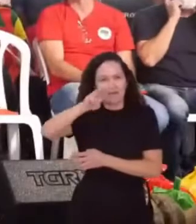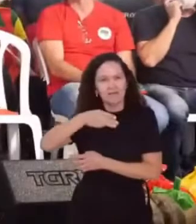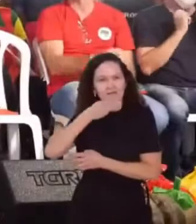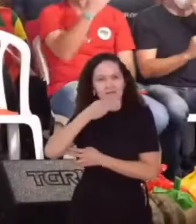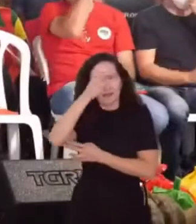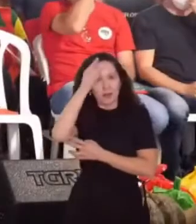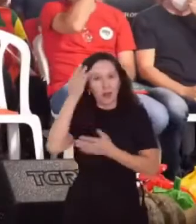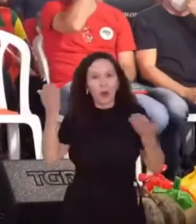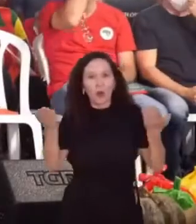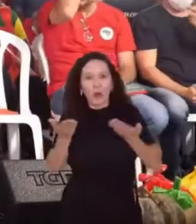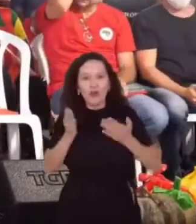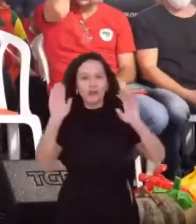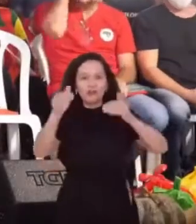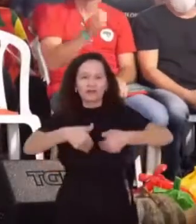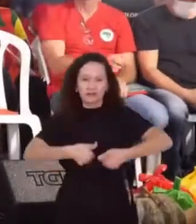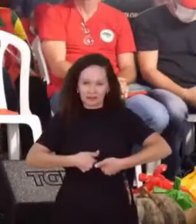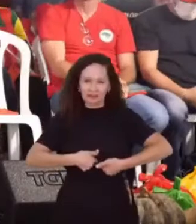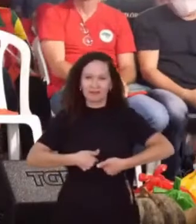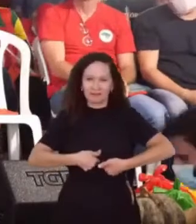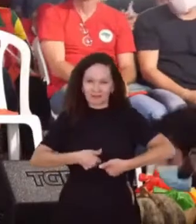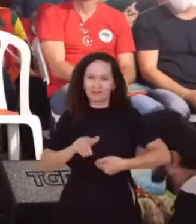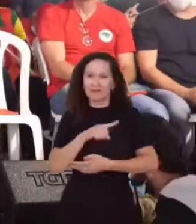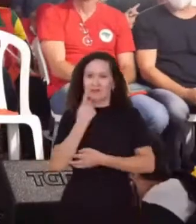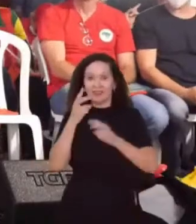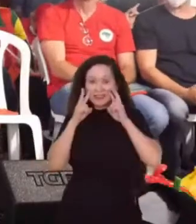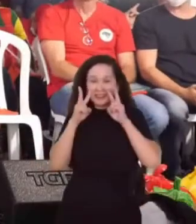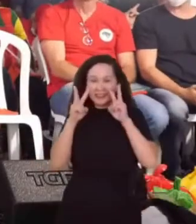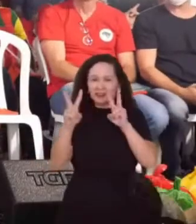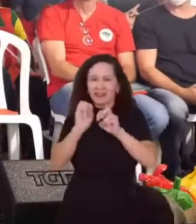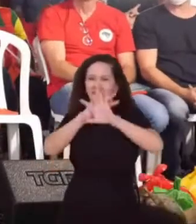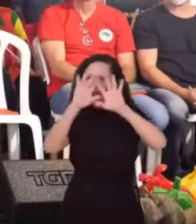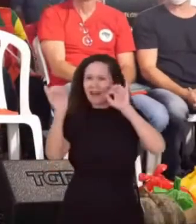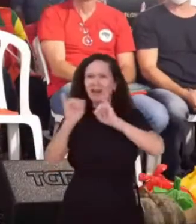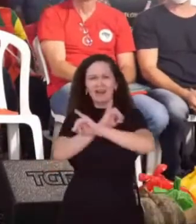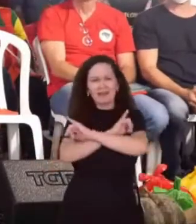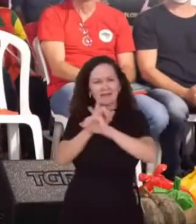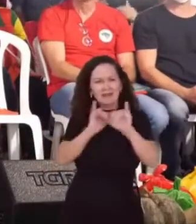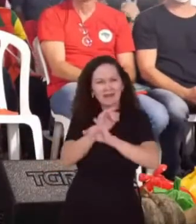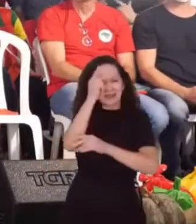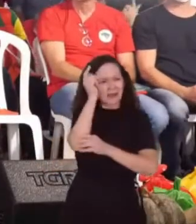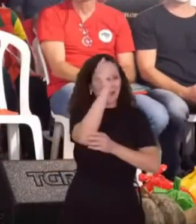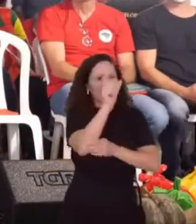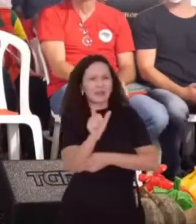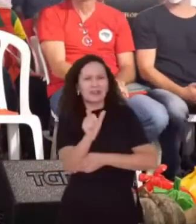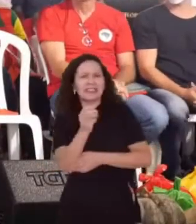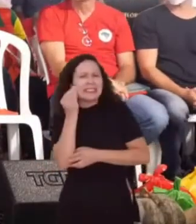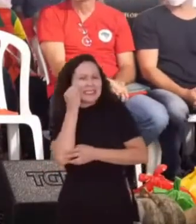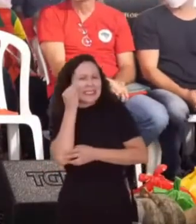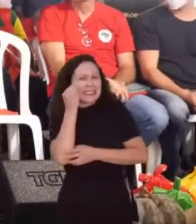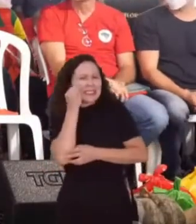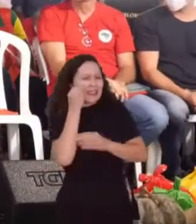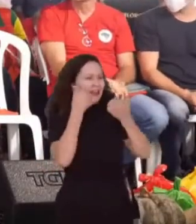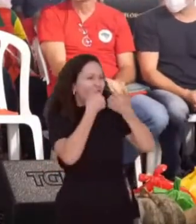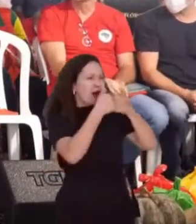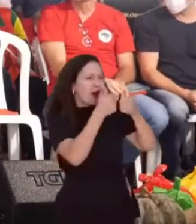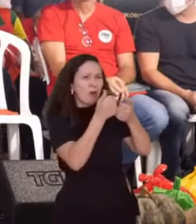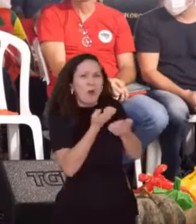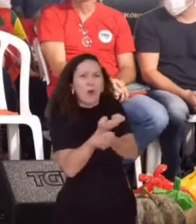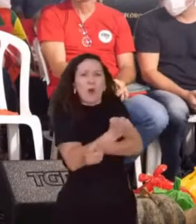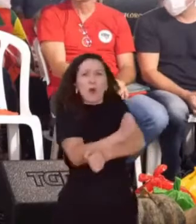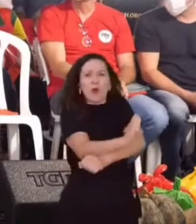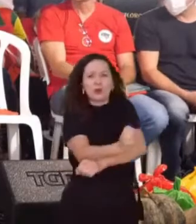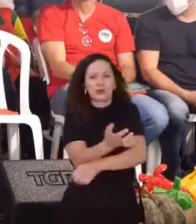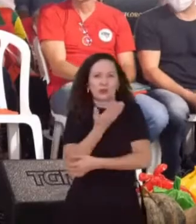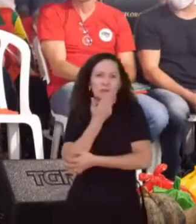fome, que a gente vê notícias de pessoas correndo atrás de caminhão cheio de osso para comer, é um